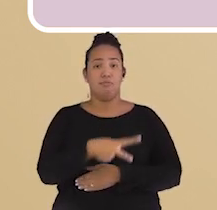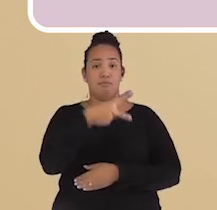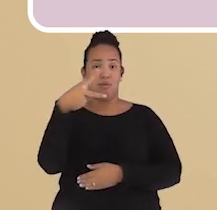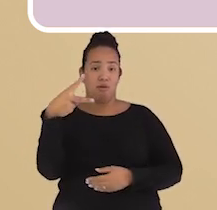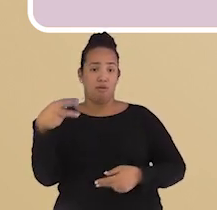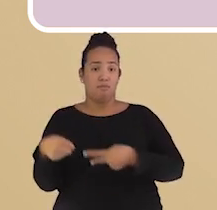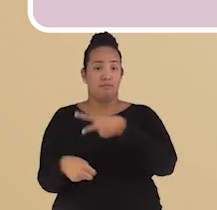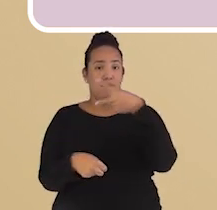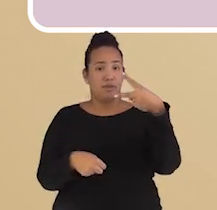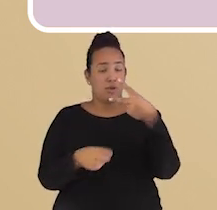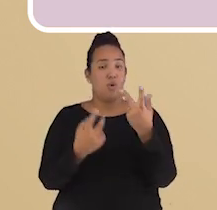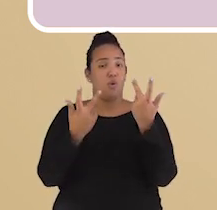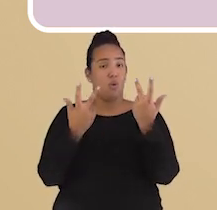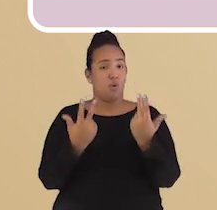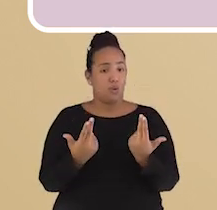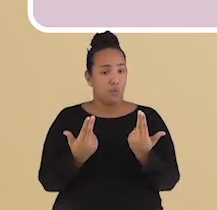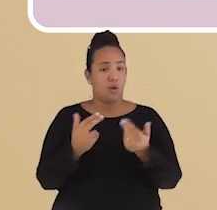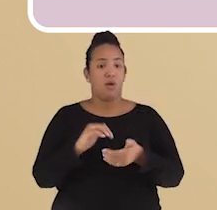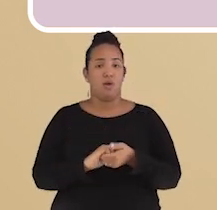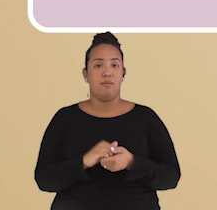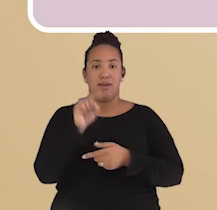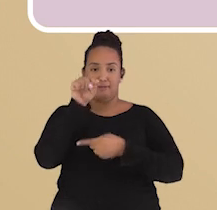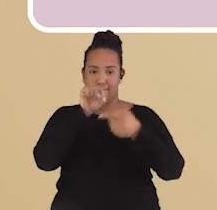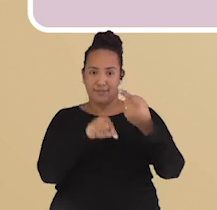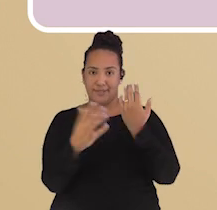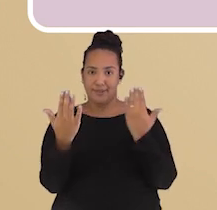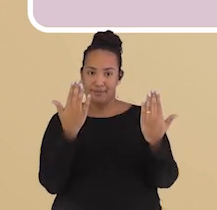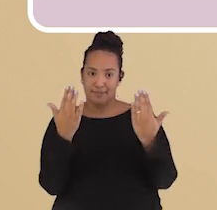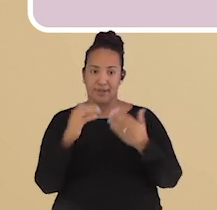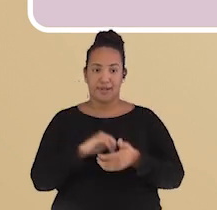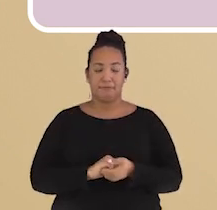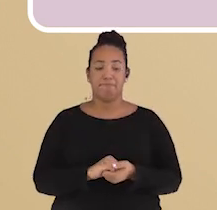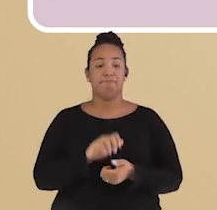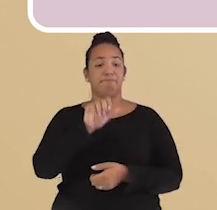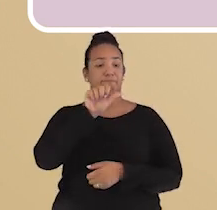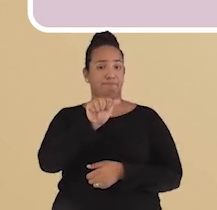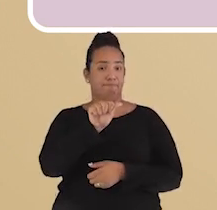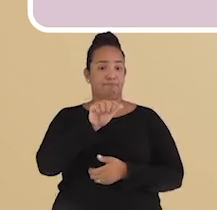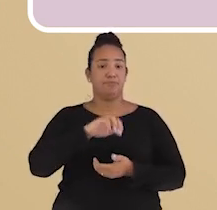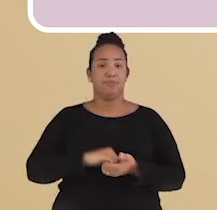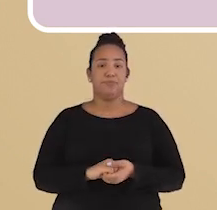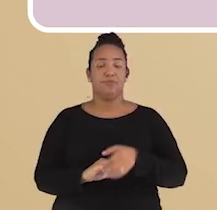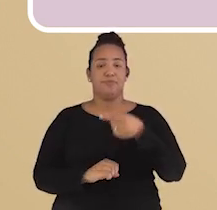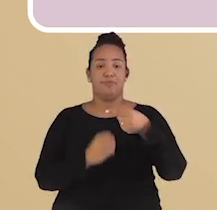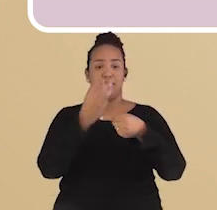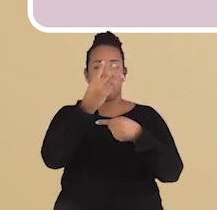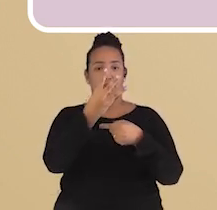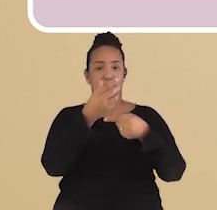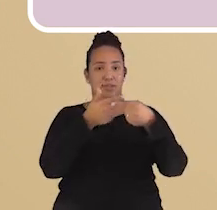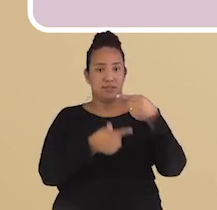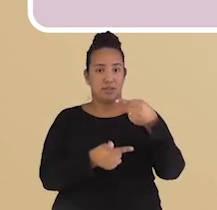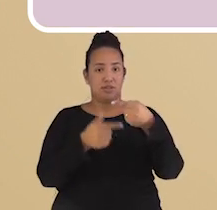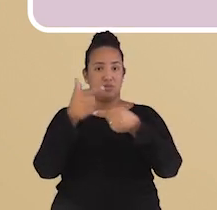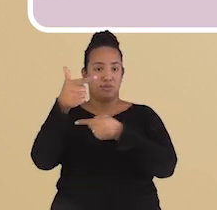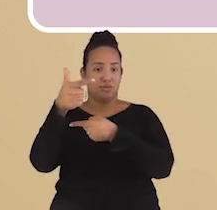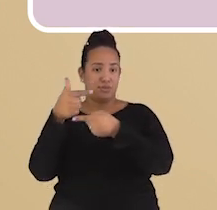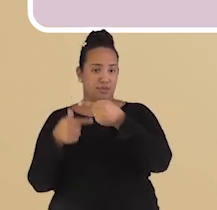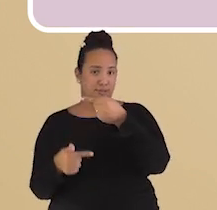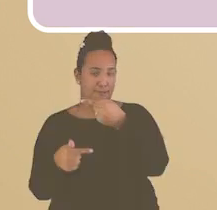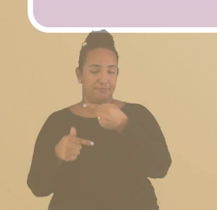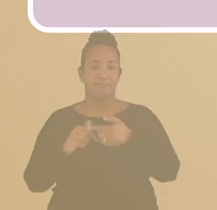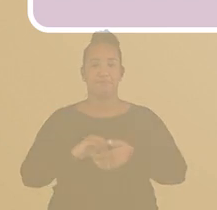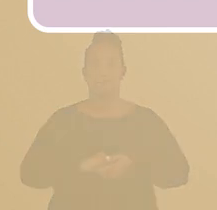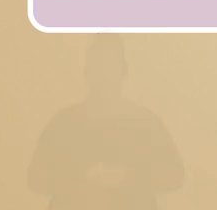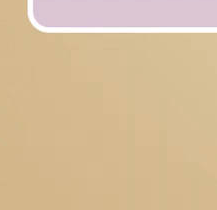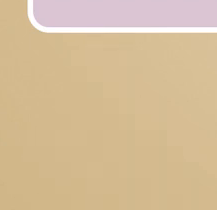menor ou igual para comparar as frações. Letra A. 3/7 e 2/7.